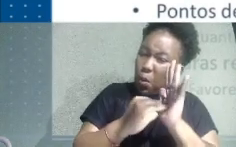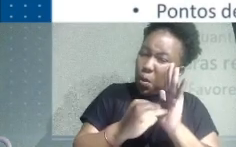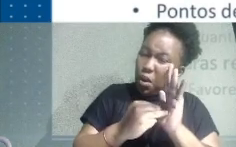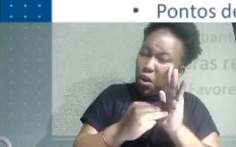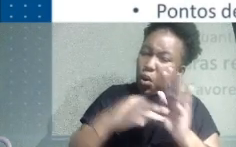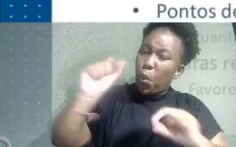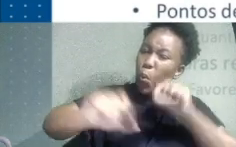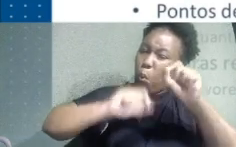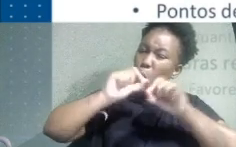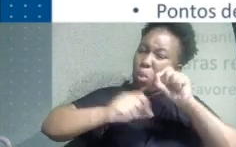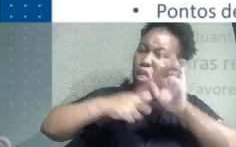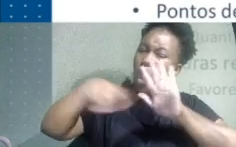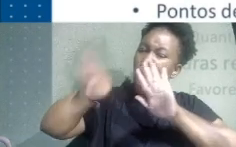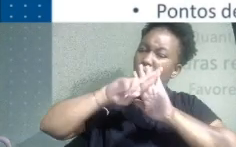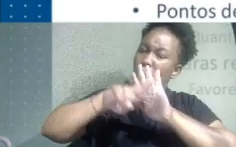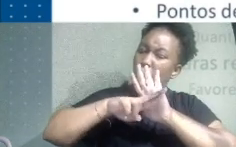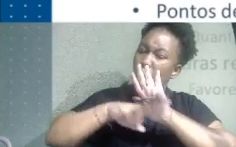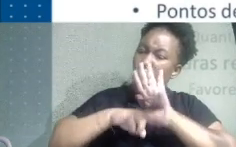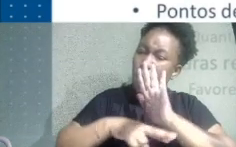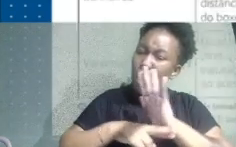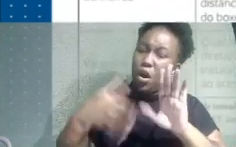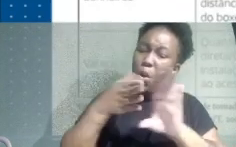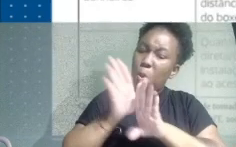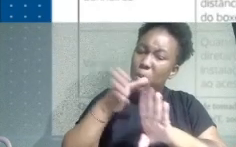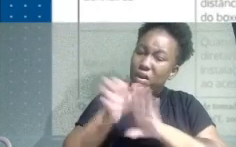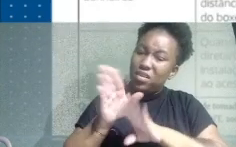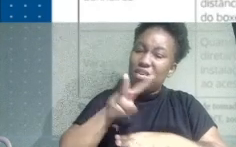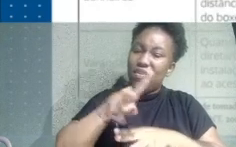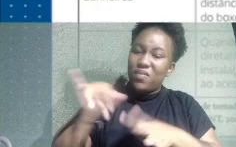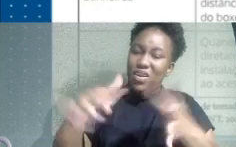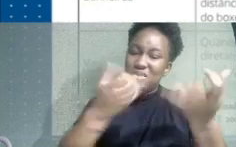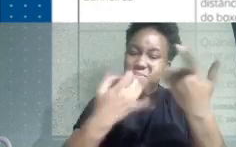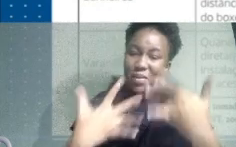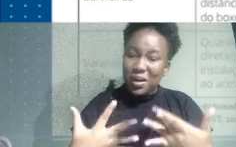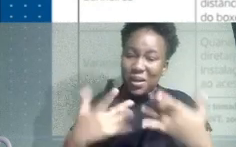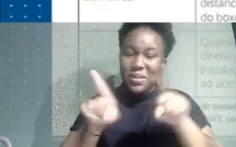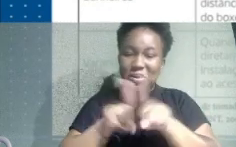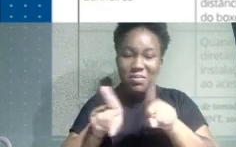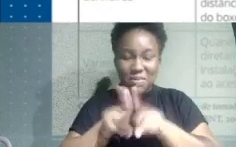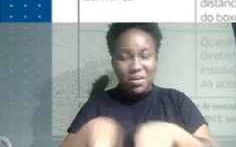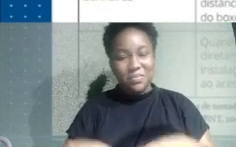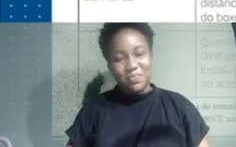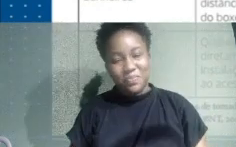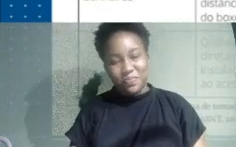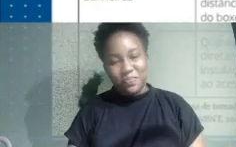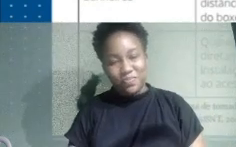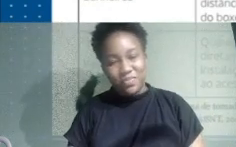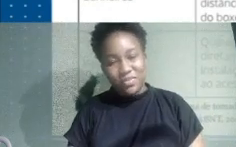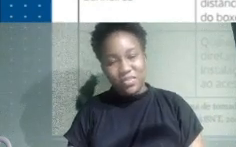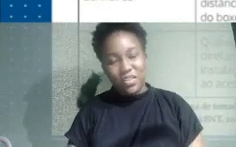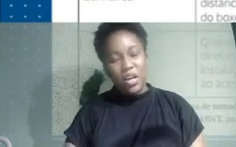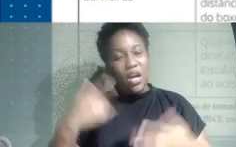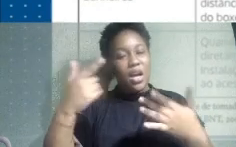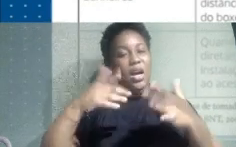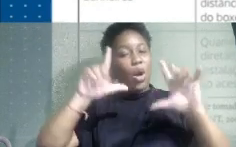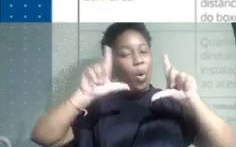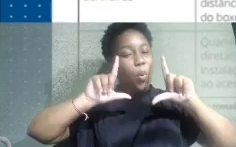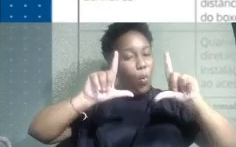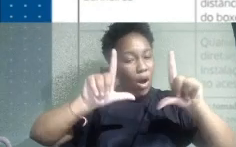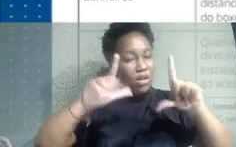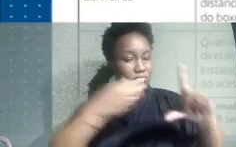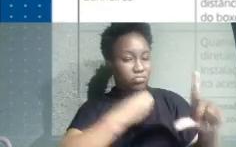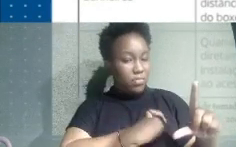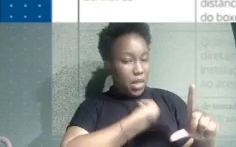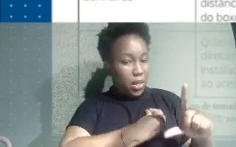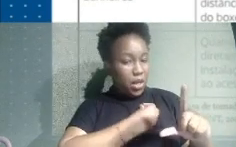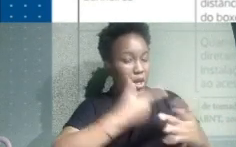norma recomenda, né? Depende. A gente já vai falar sobre isso também, ó. Então, eu trouxe esse quadro aqui presente no livro de vocês, que também foi